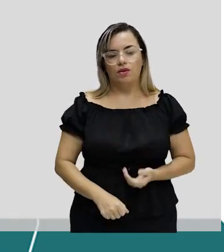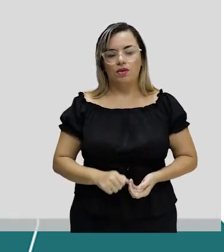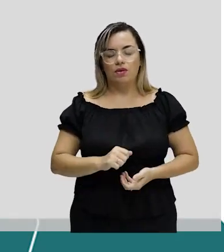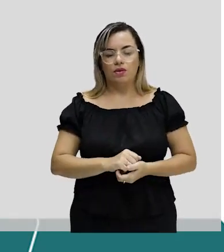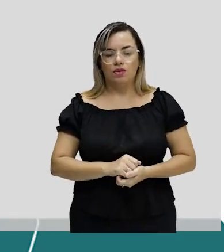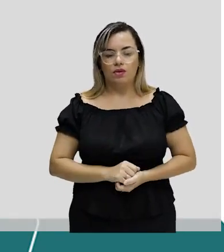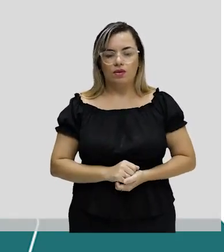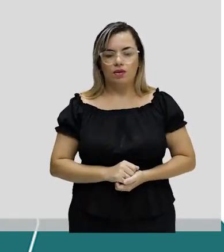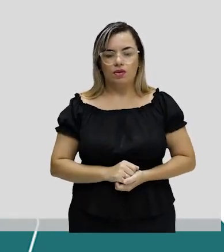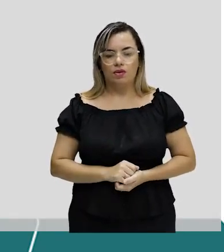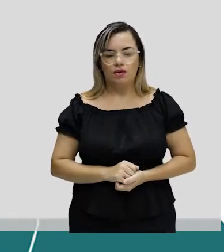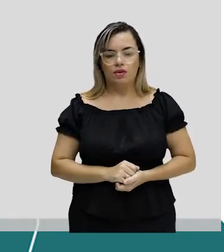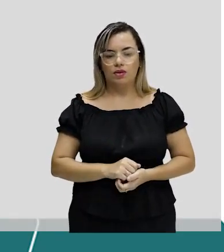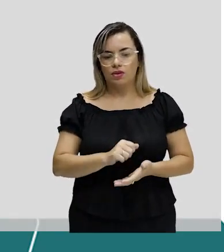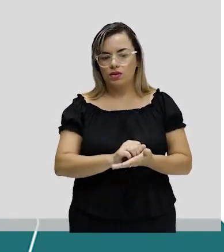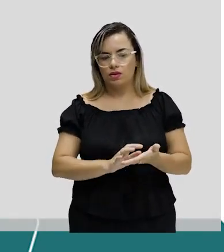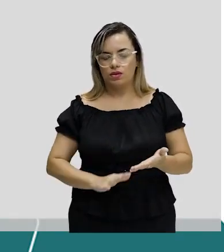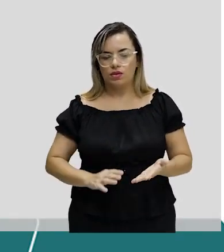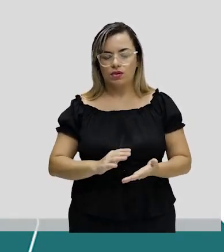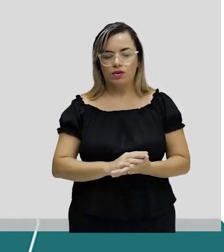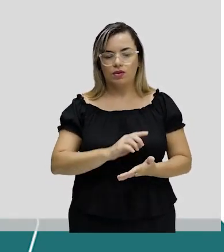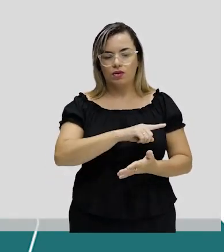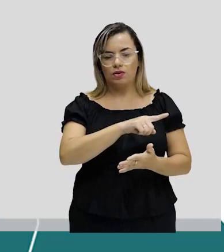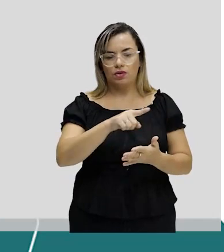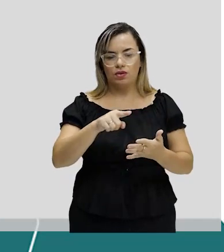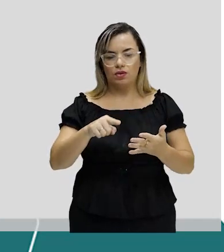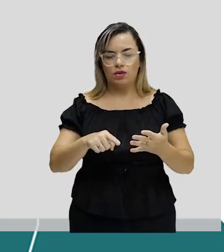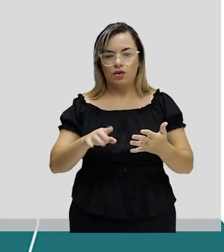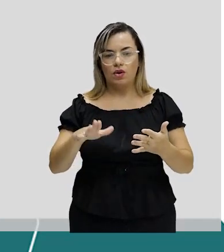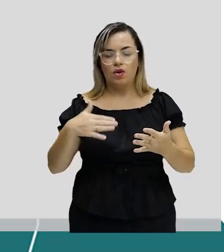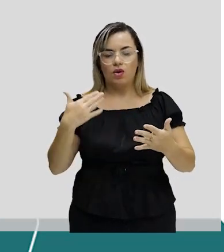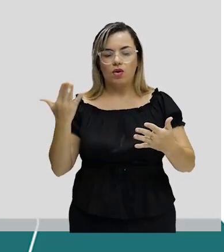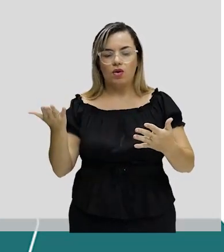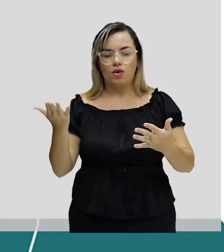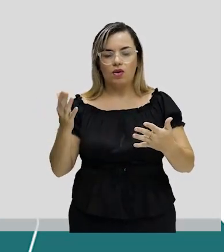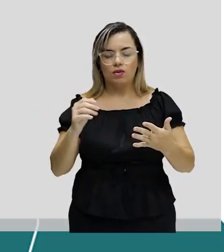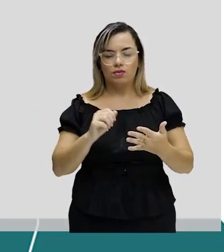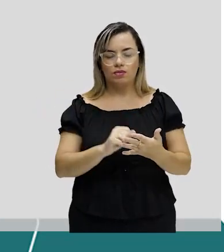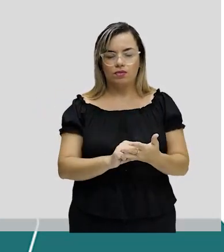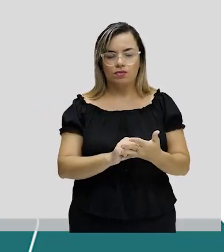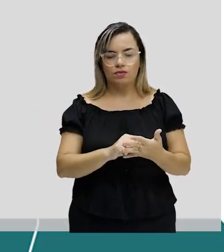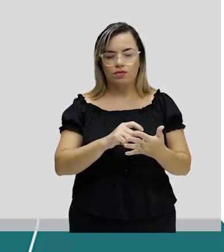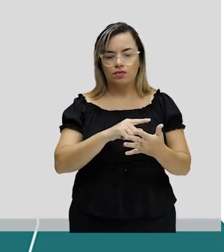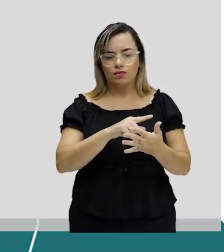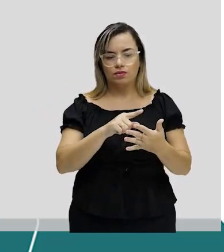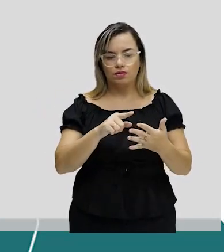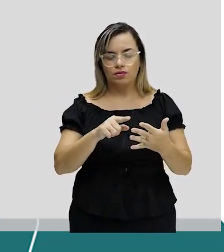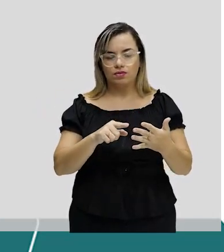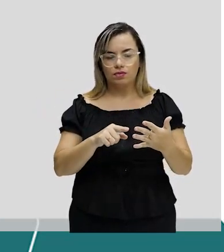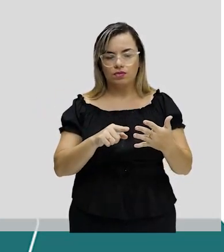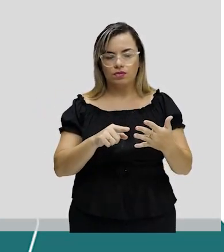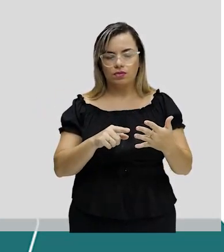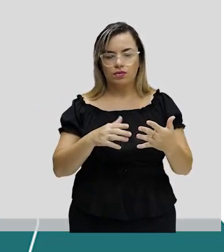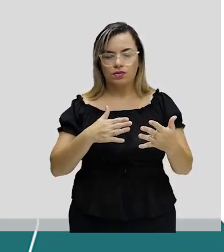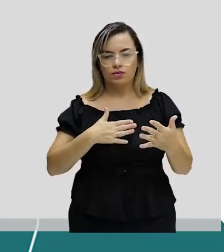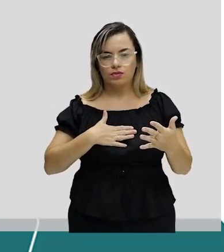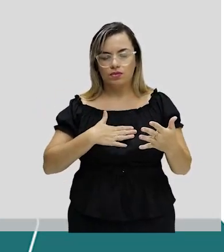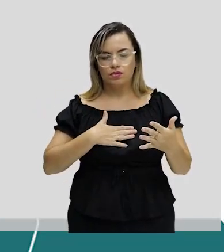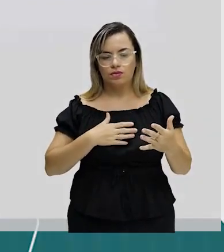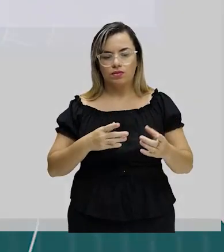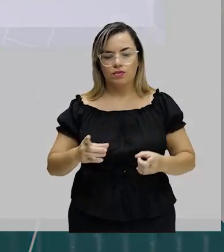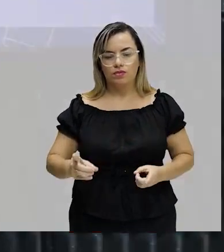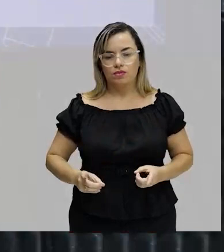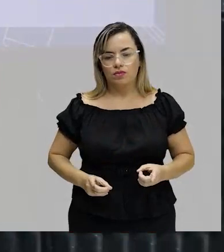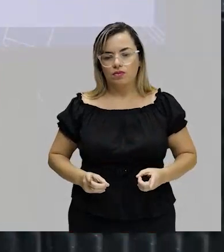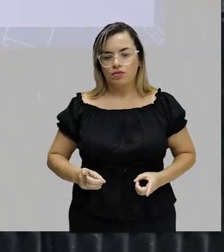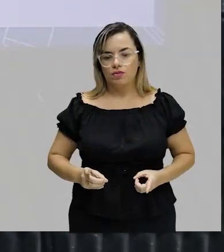perfect. My cousin to me for weeks. My cousin, meu primo ou minha prima. To